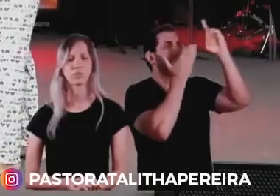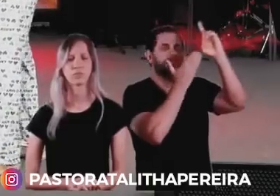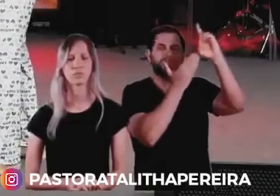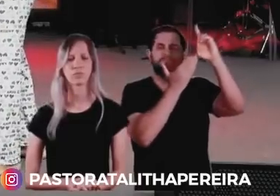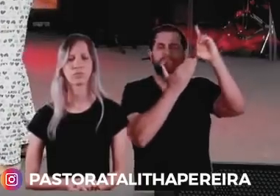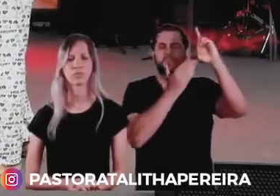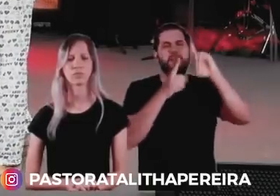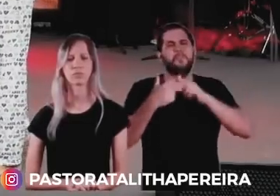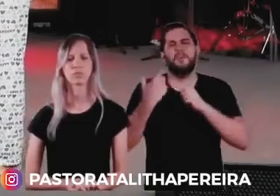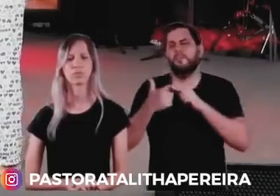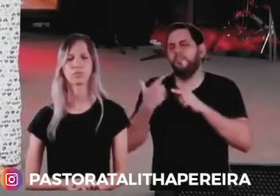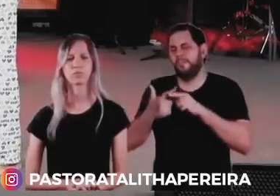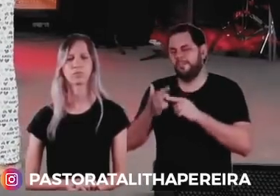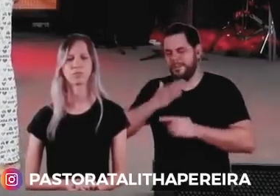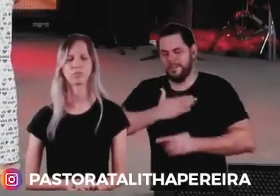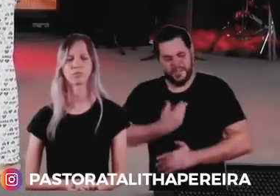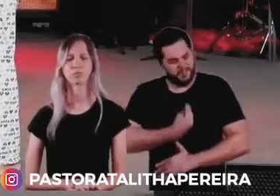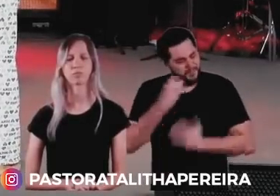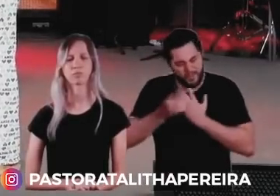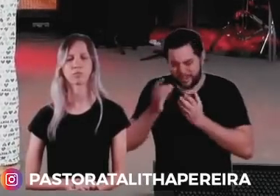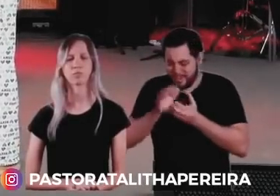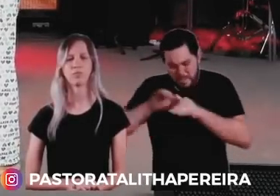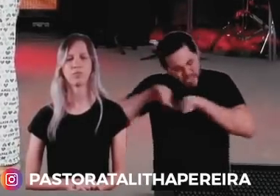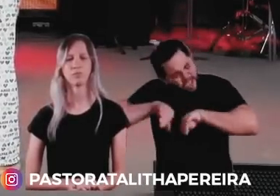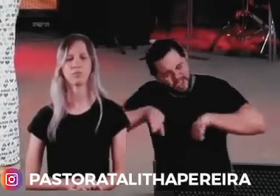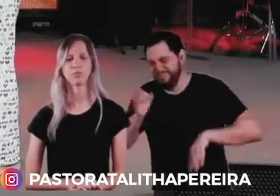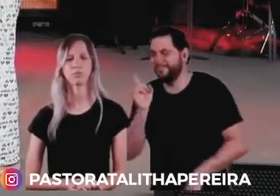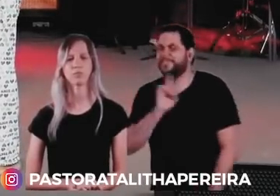Mas não permite que meu lar se acabe.